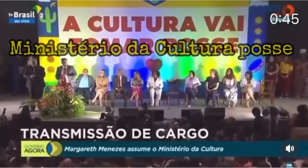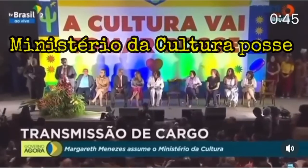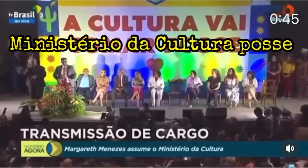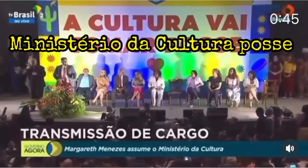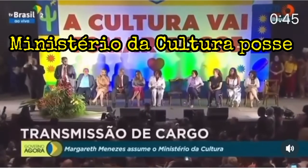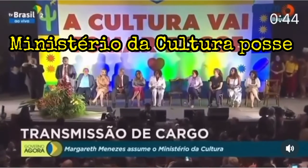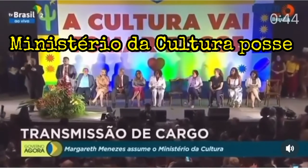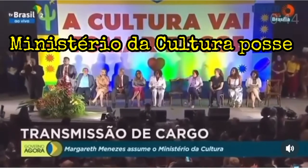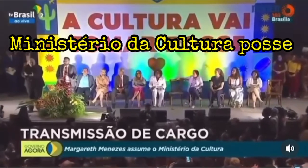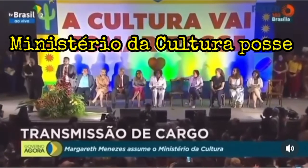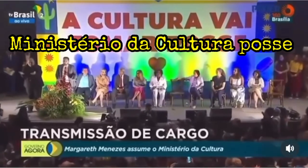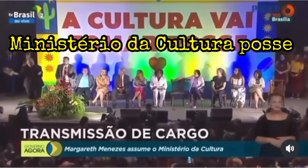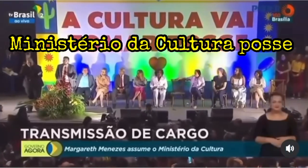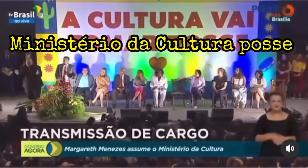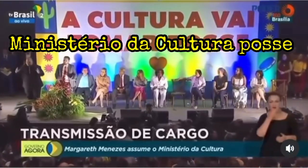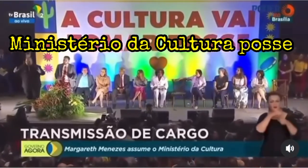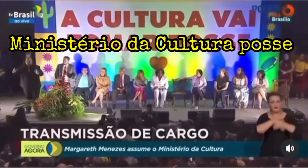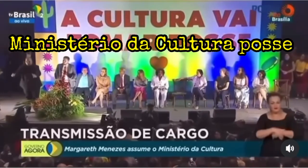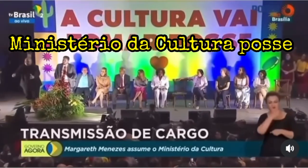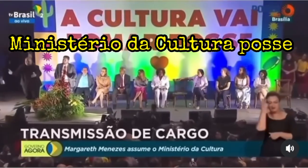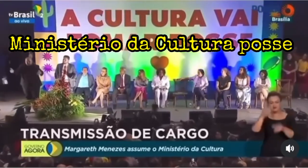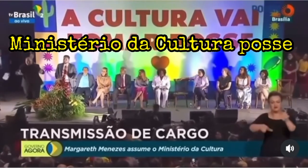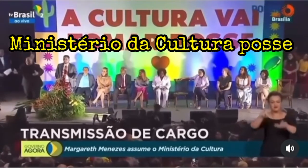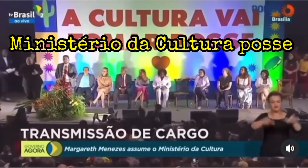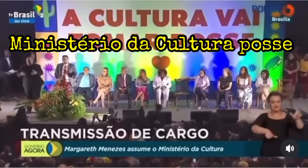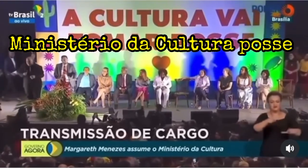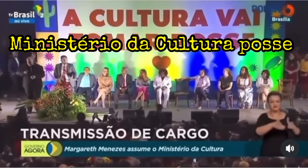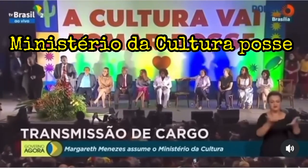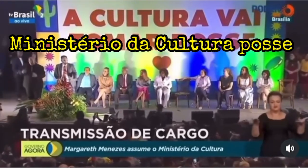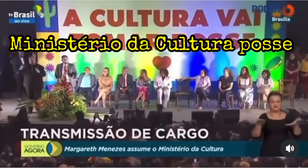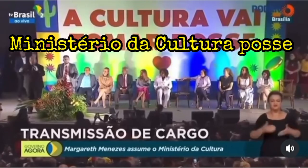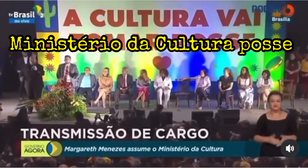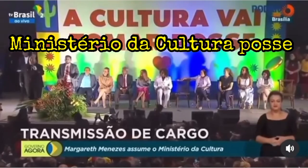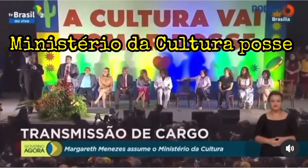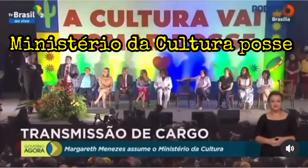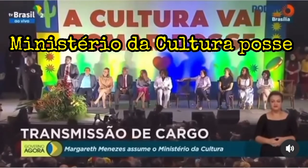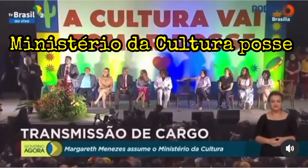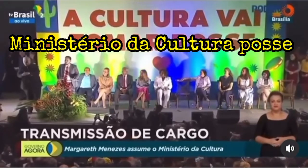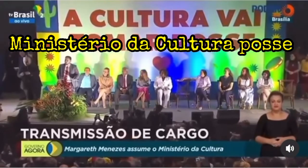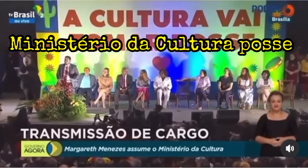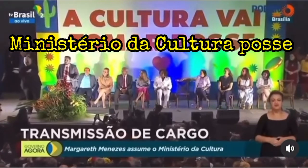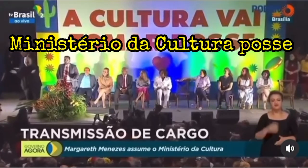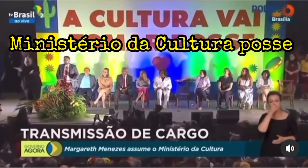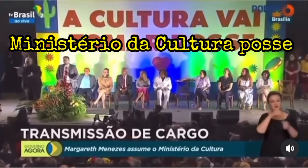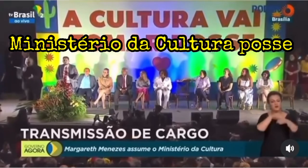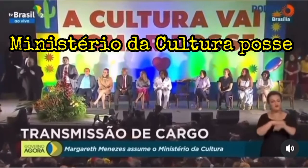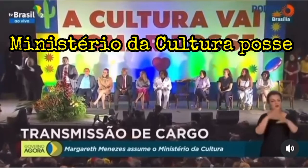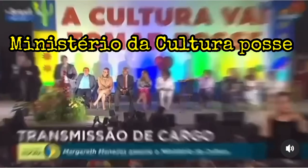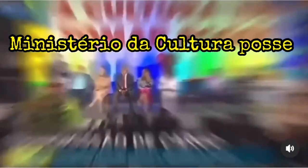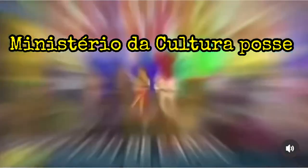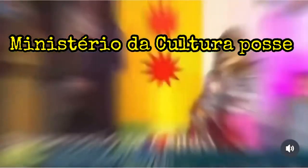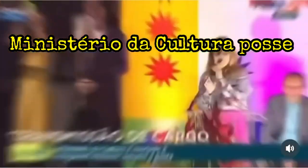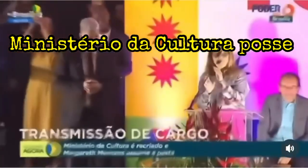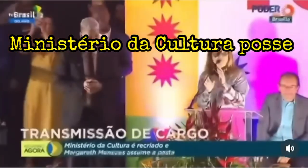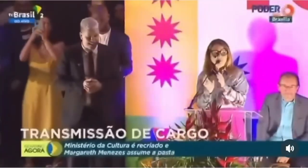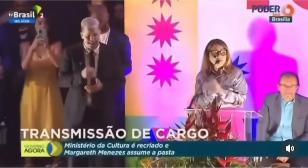Boa noite a todos, a todas, a todes. Boa noite, comunidade cultural